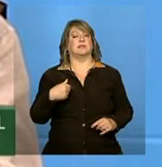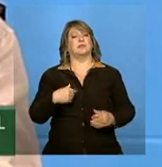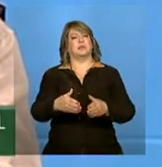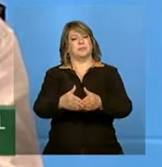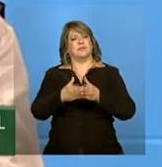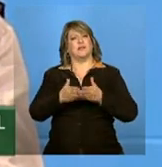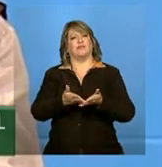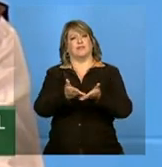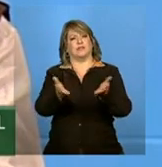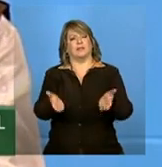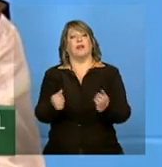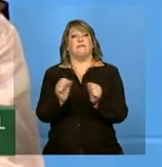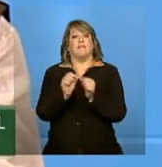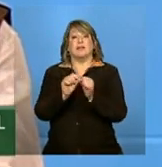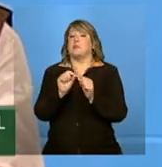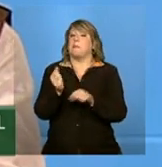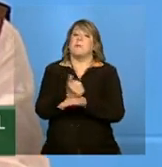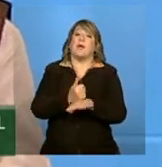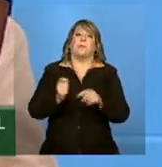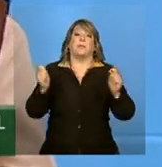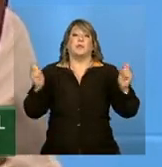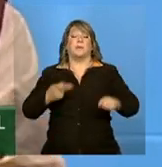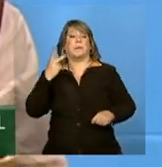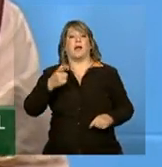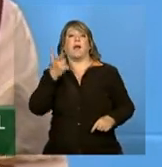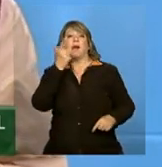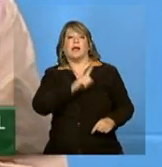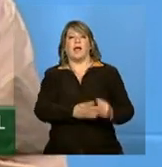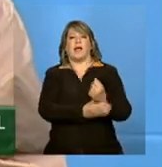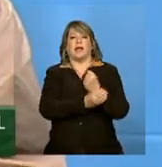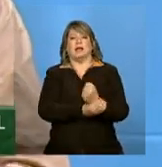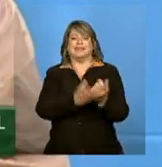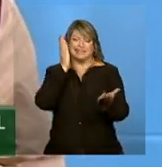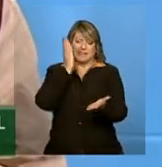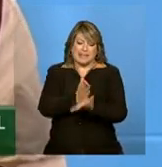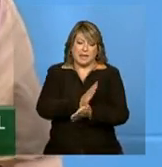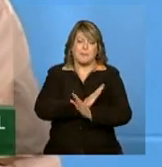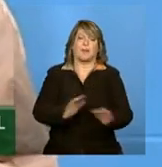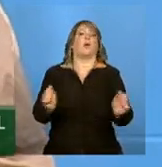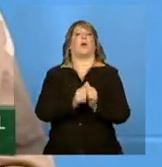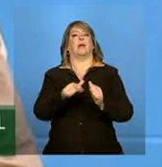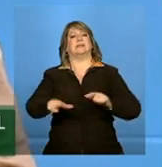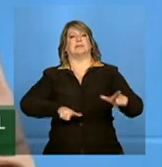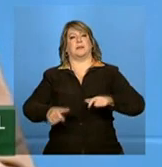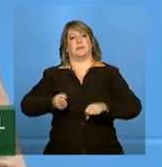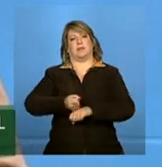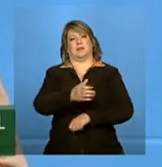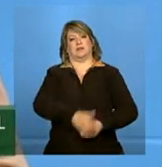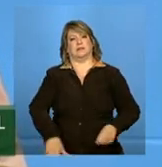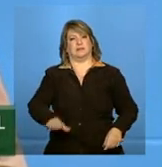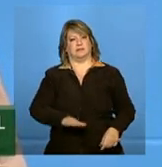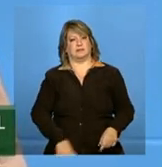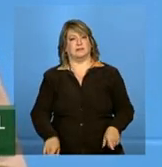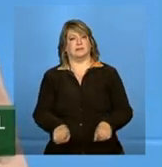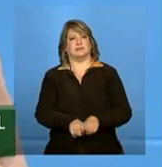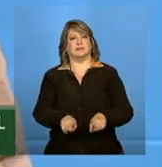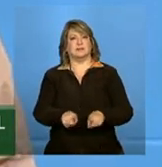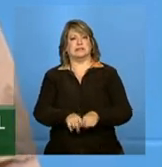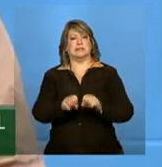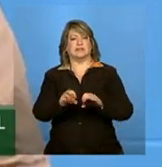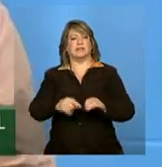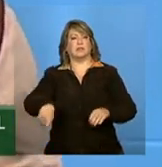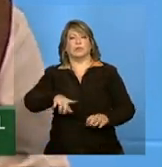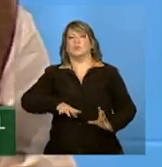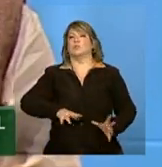que façam o melhor possível para garantir a erradicação do trabalho infantil e a educação universal para as crianças.